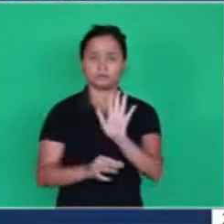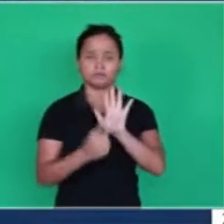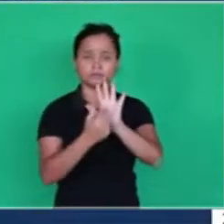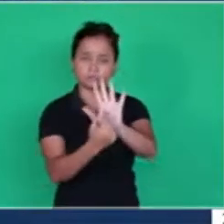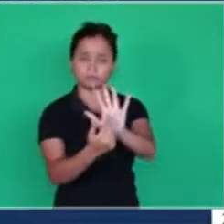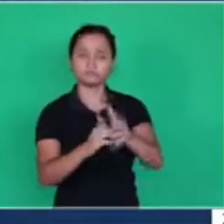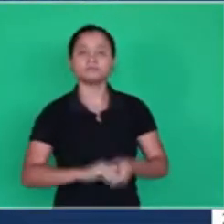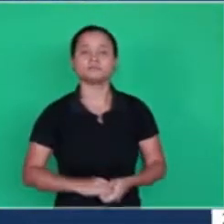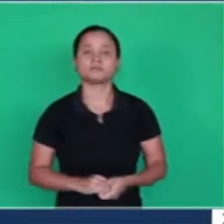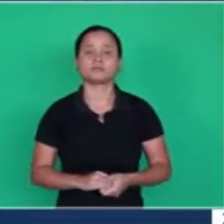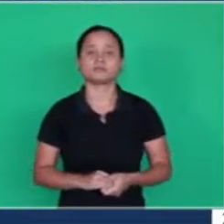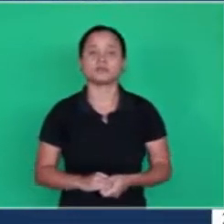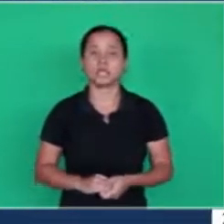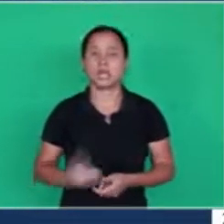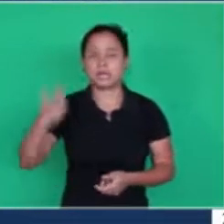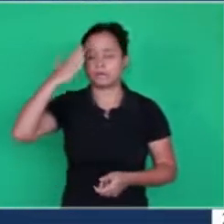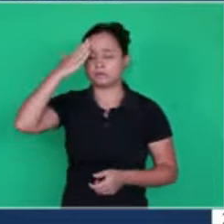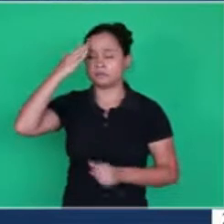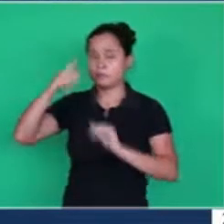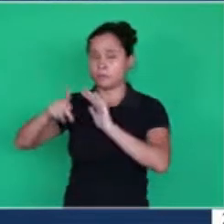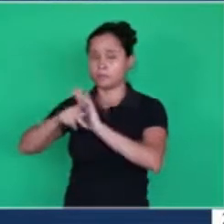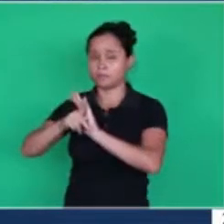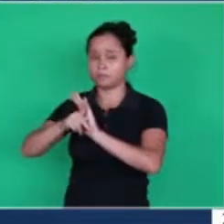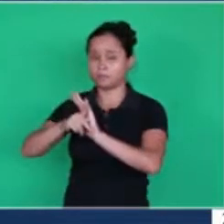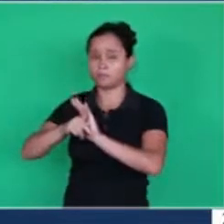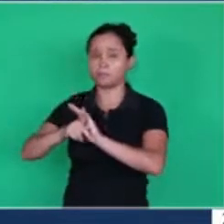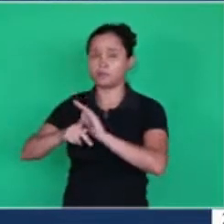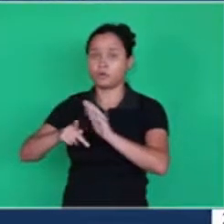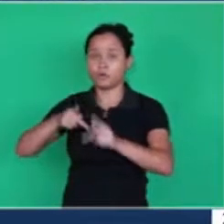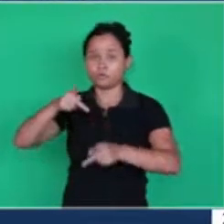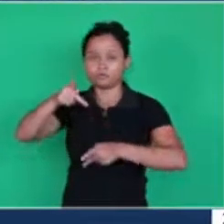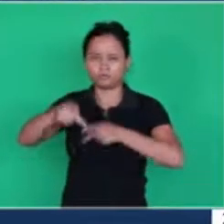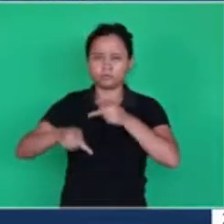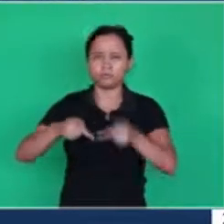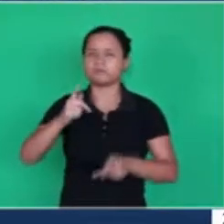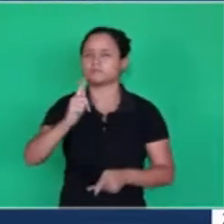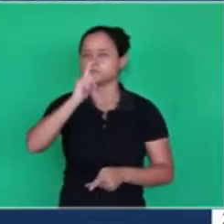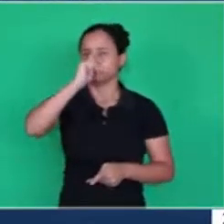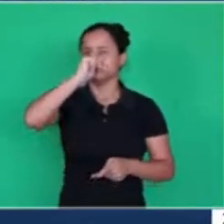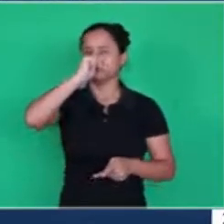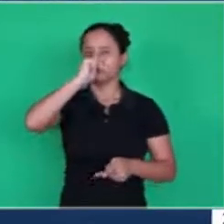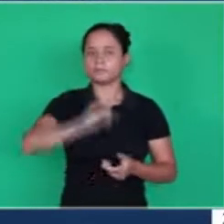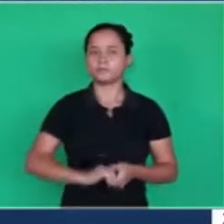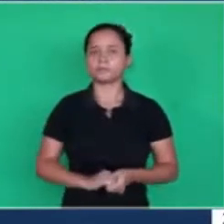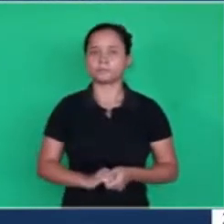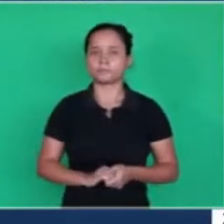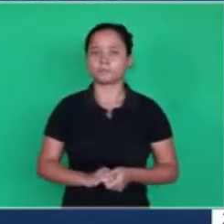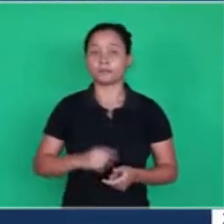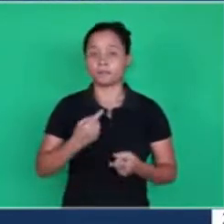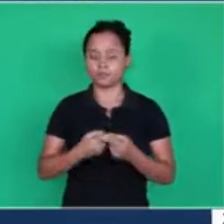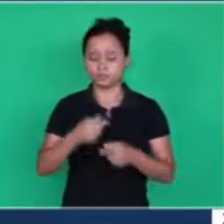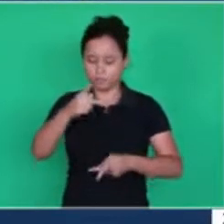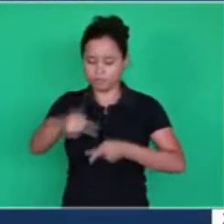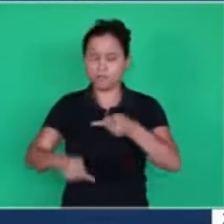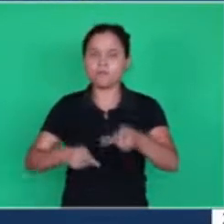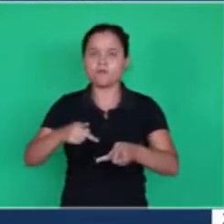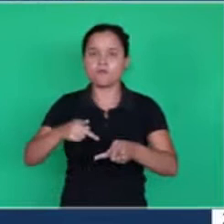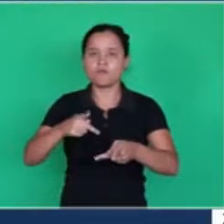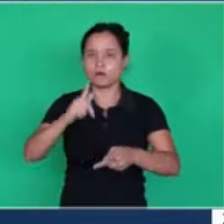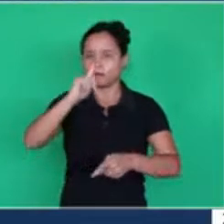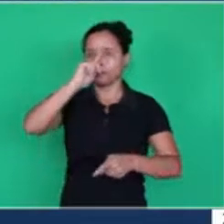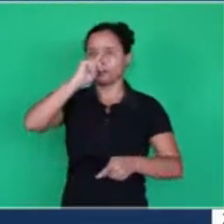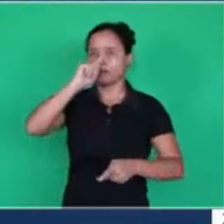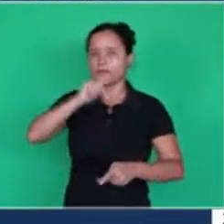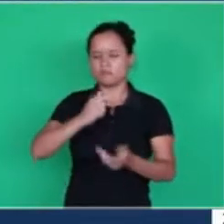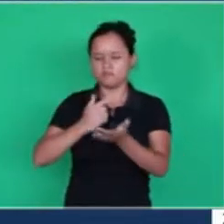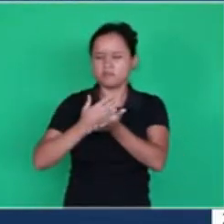sabedoria grega. Porque os gregos foram aqueles que deram início a esse entendimento.